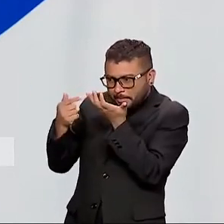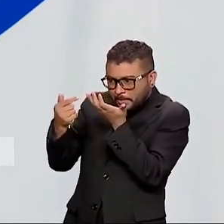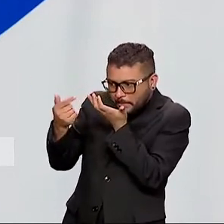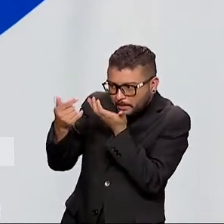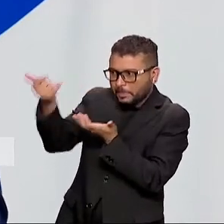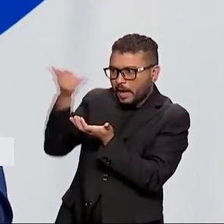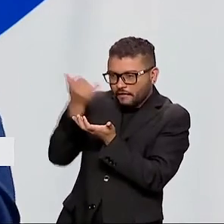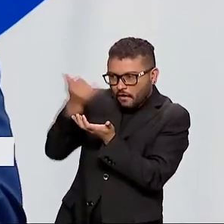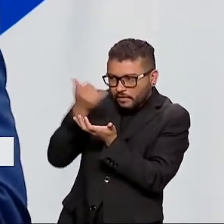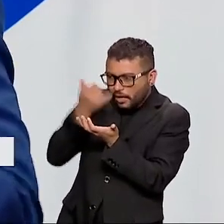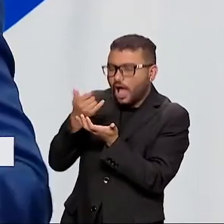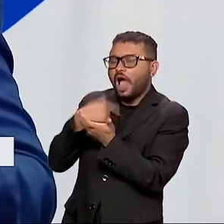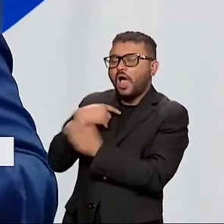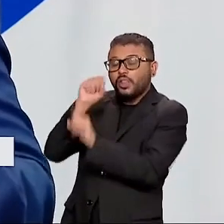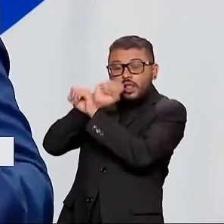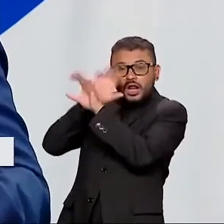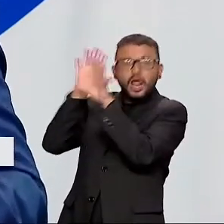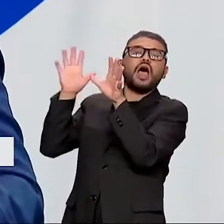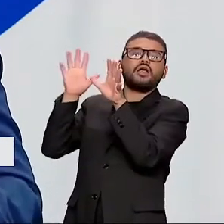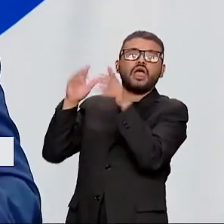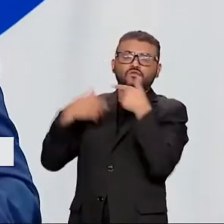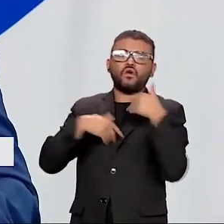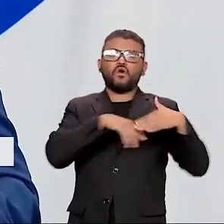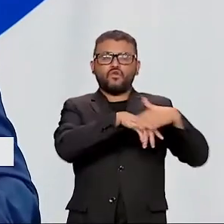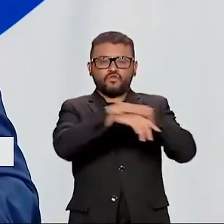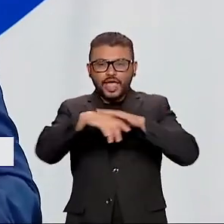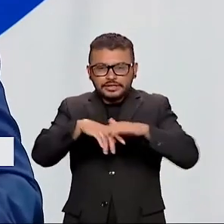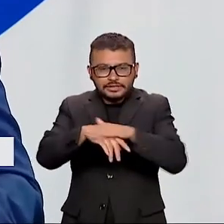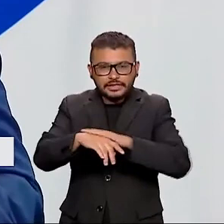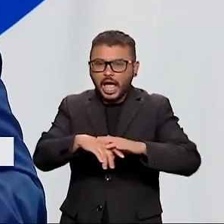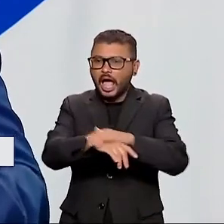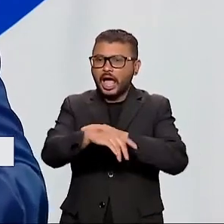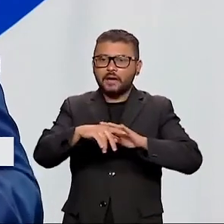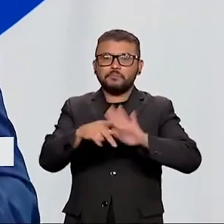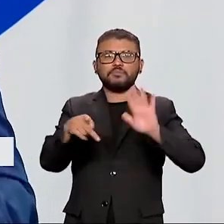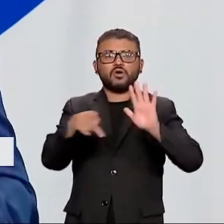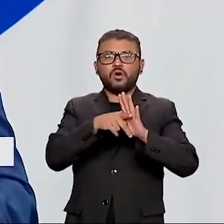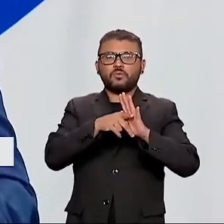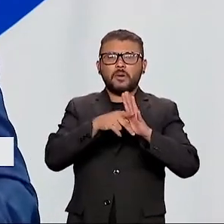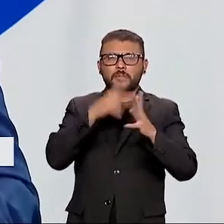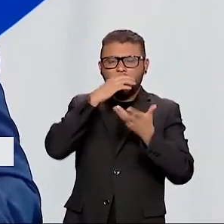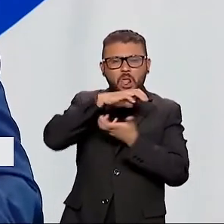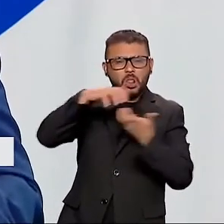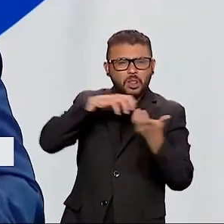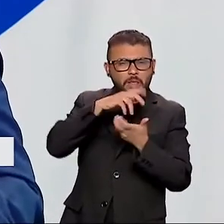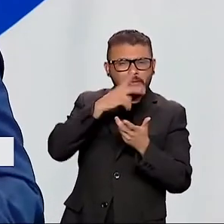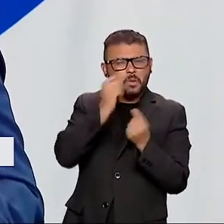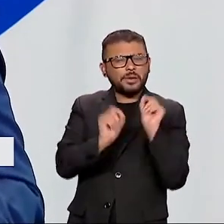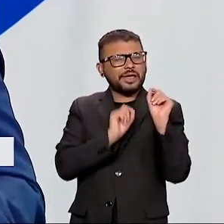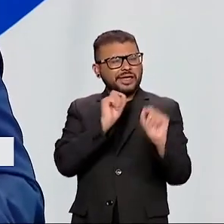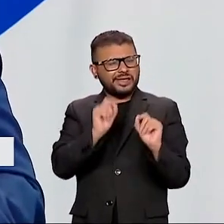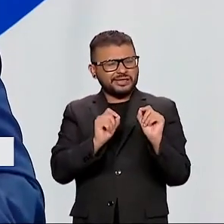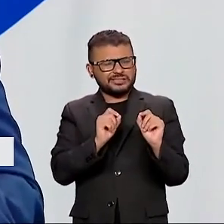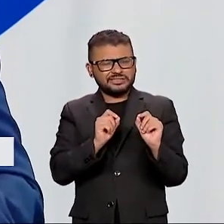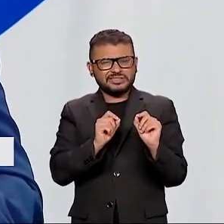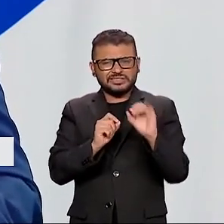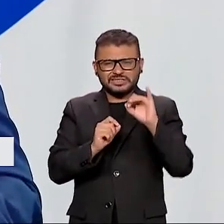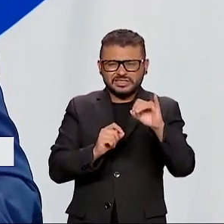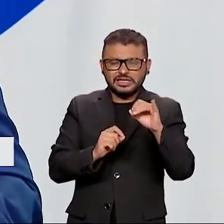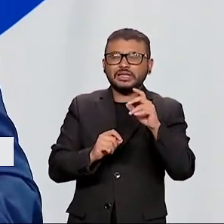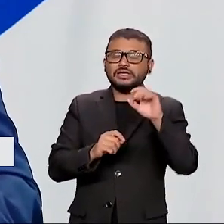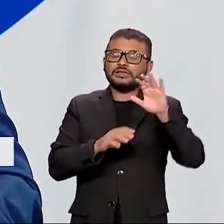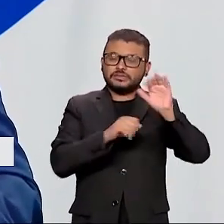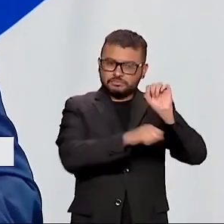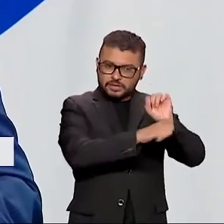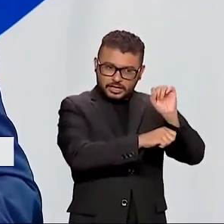informações possíveis, porque eu vou conversar com muita gente a respeito dessa chamada rebelião. Aí você pede para alguém da